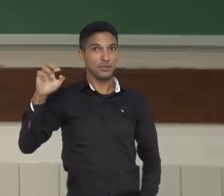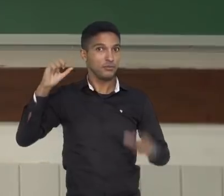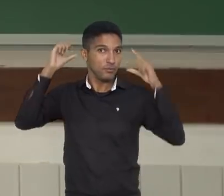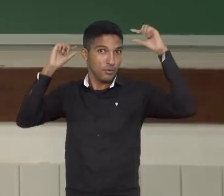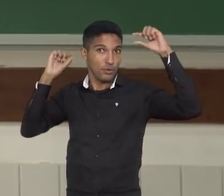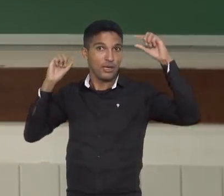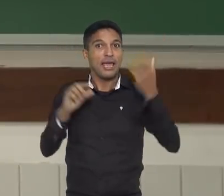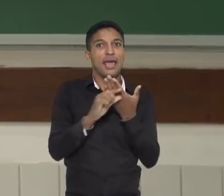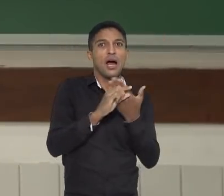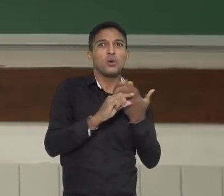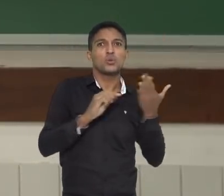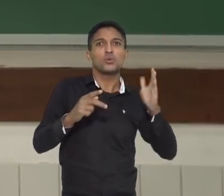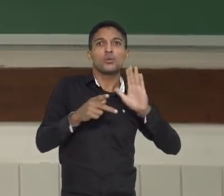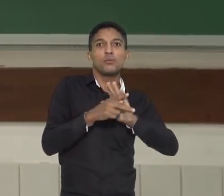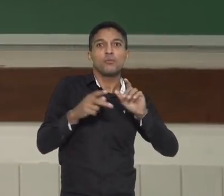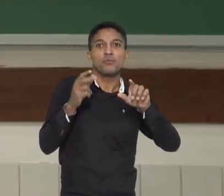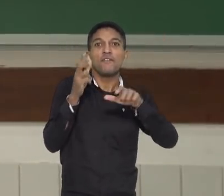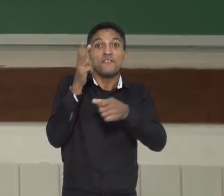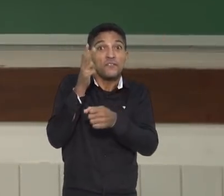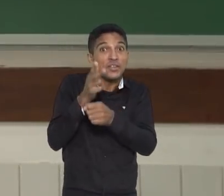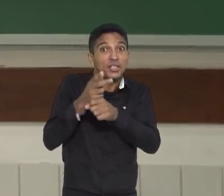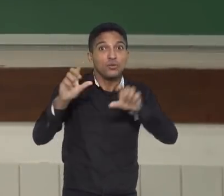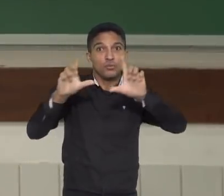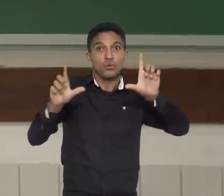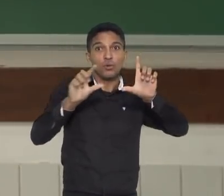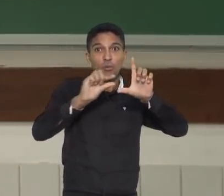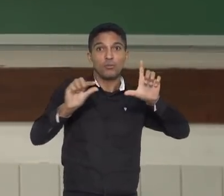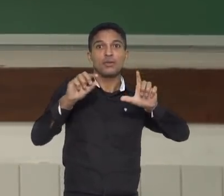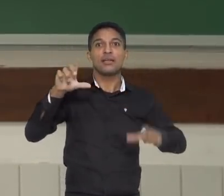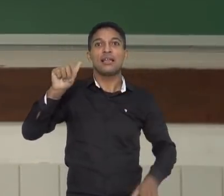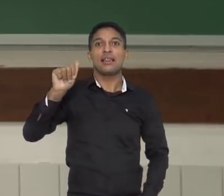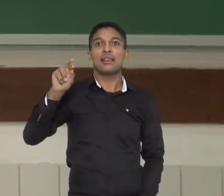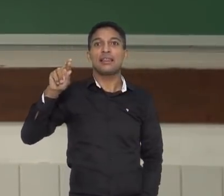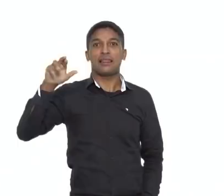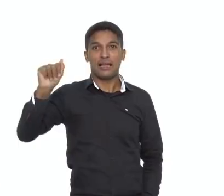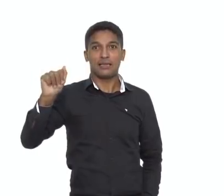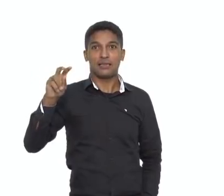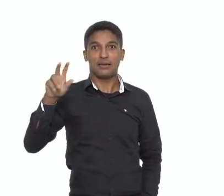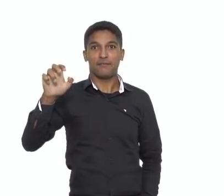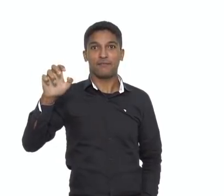bem? Vamos continuar assistindo o vídeo?